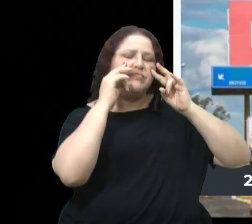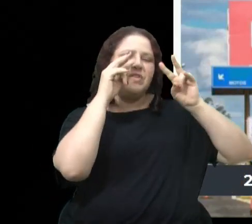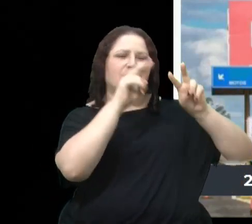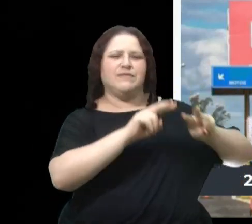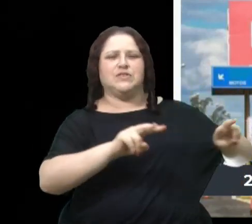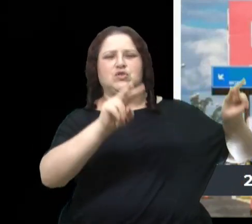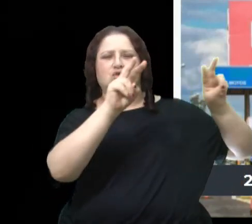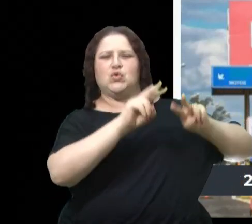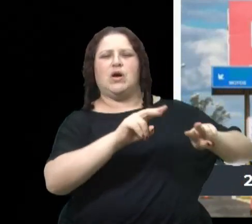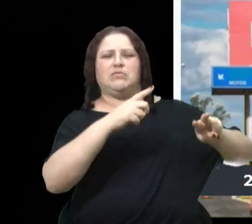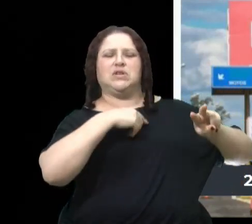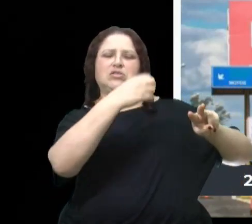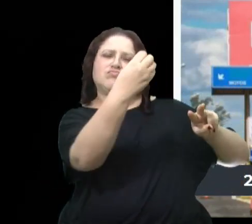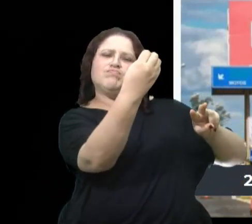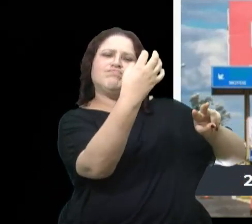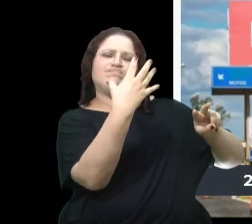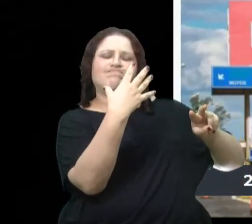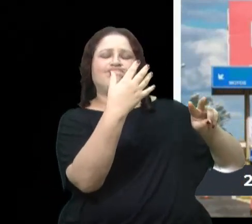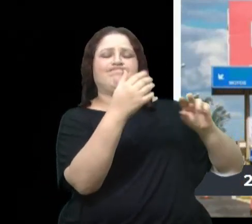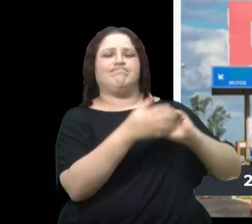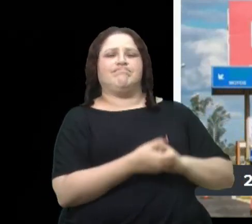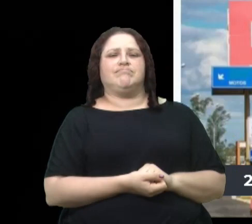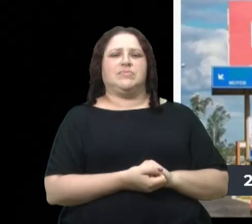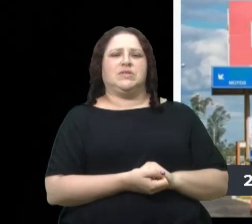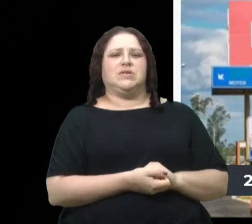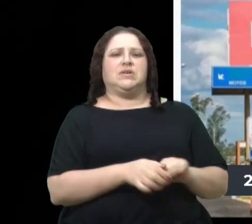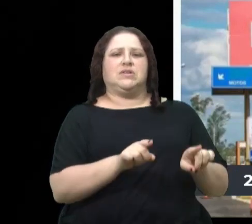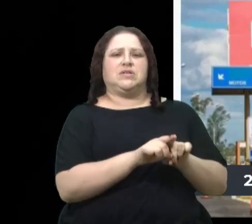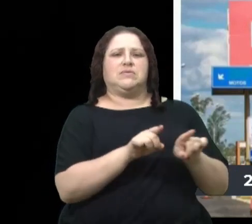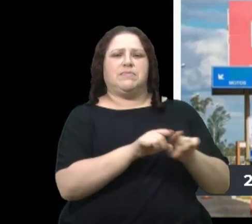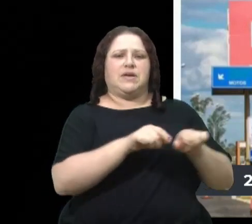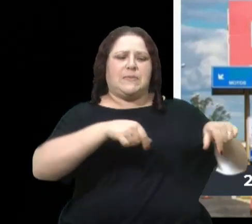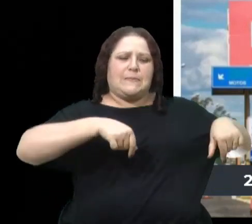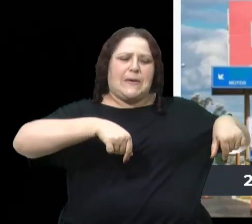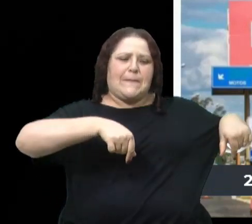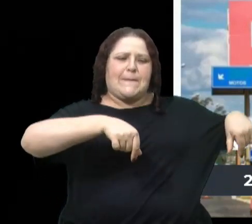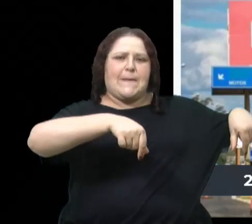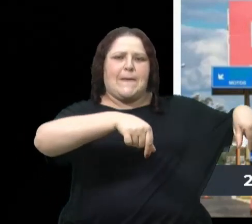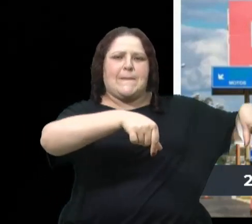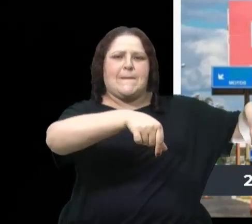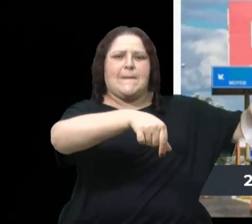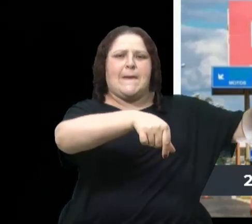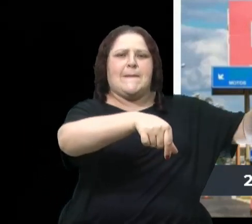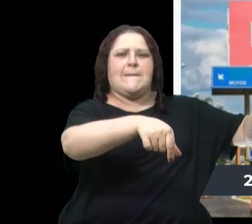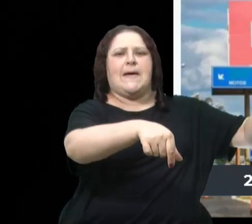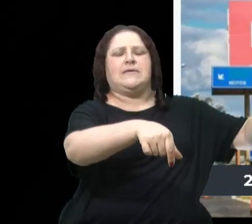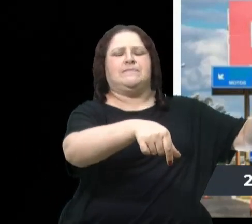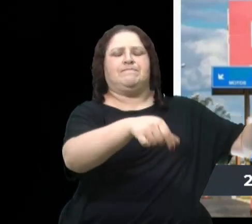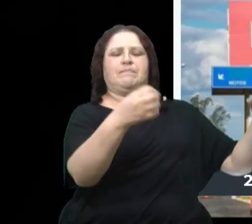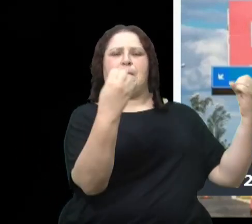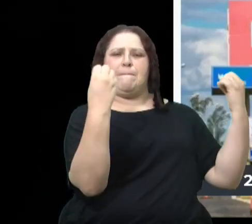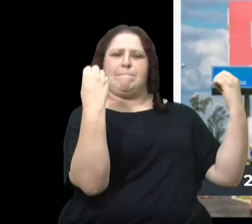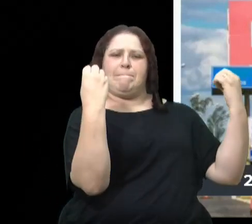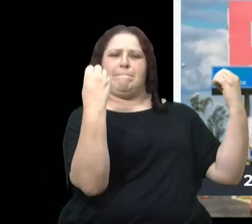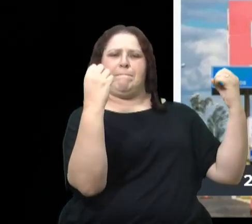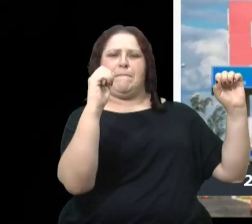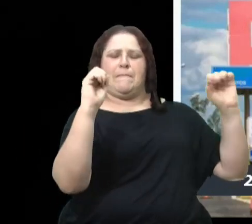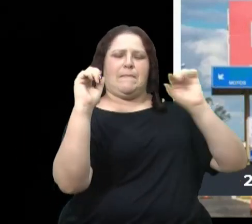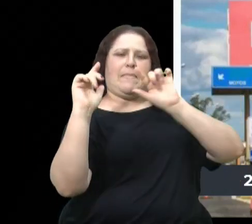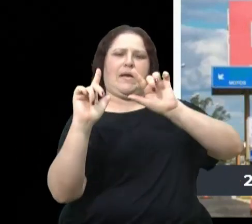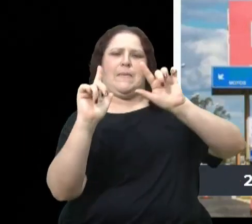bem luminosas, a sinalização, tanto de faixa horizontal e vertical, elas são